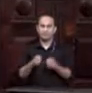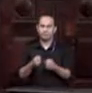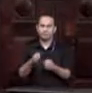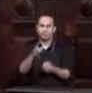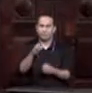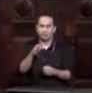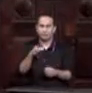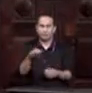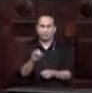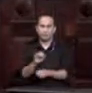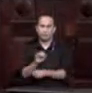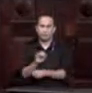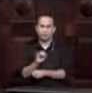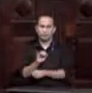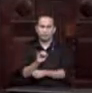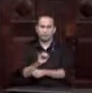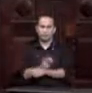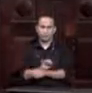Muito obrigado.